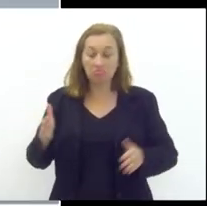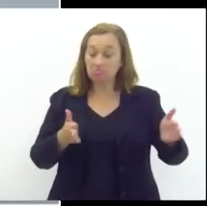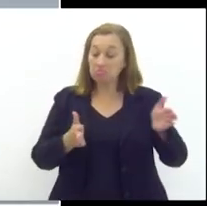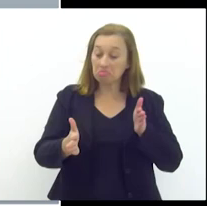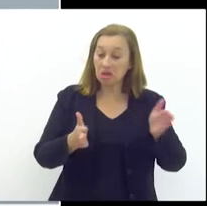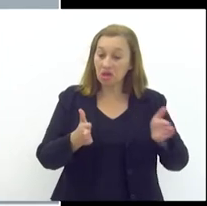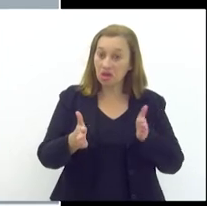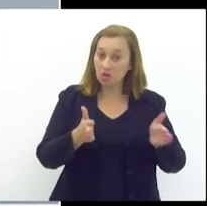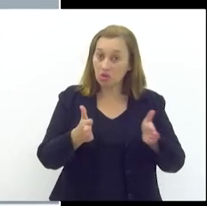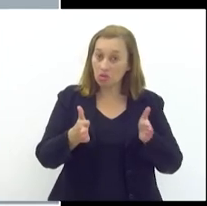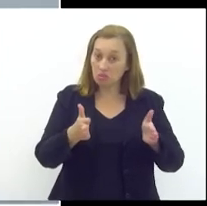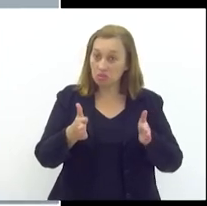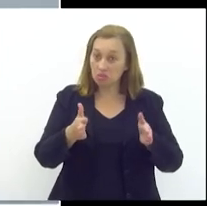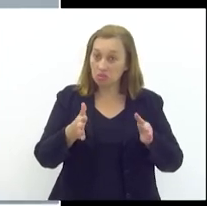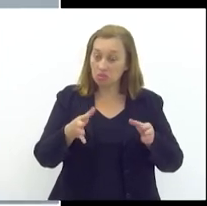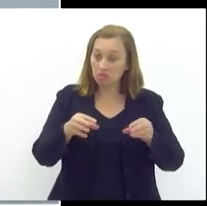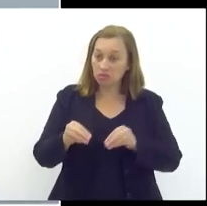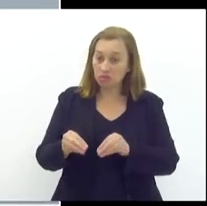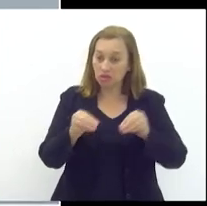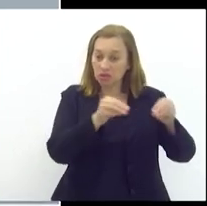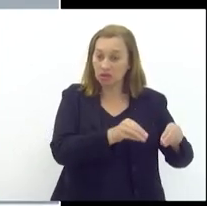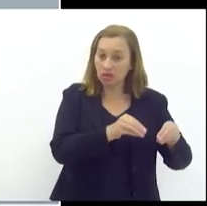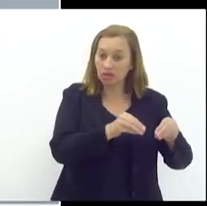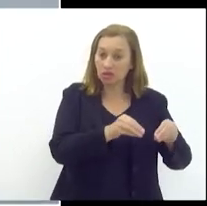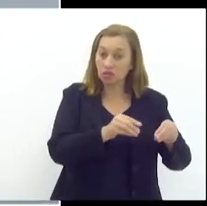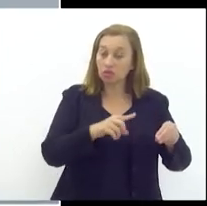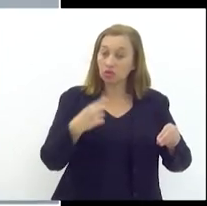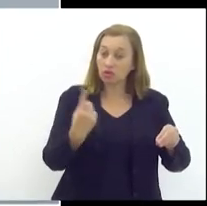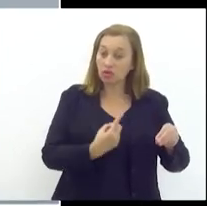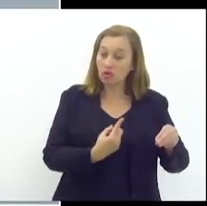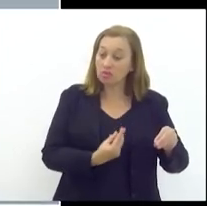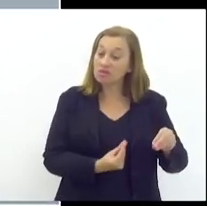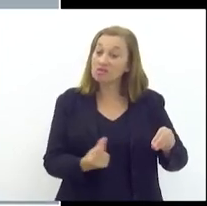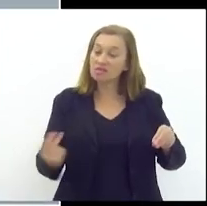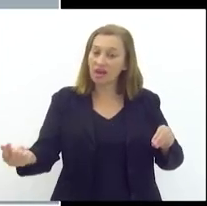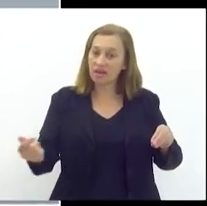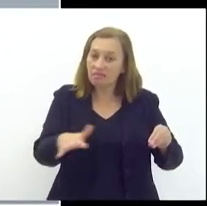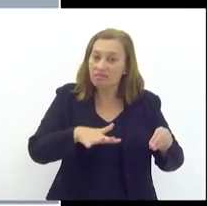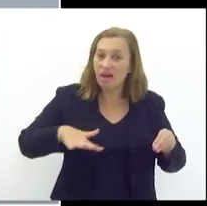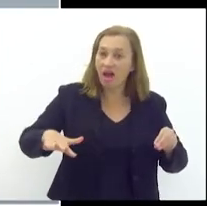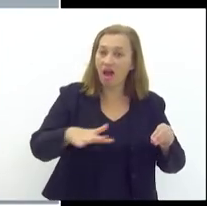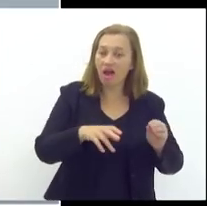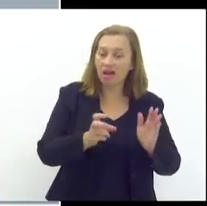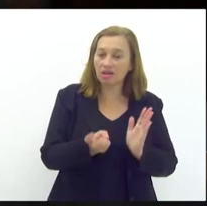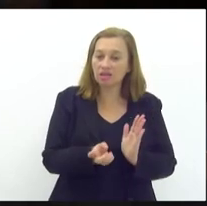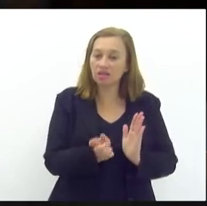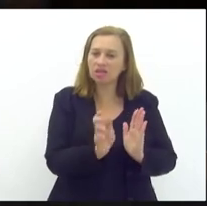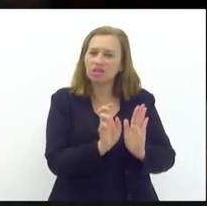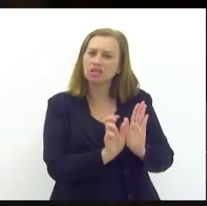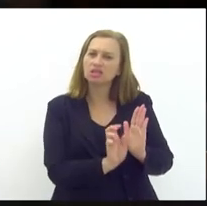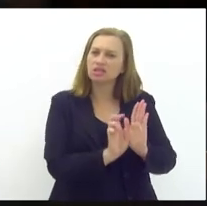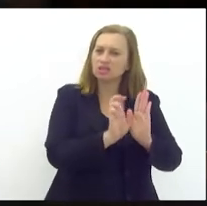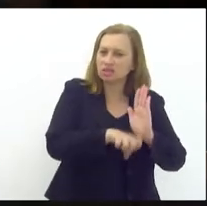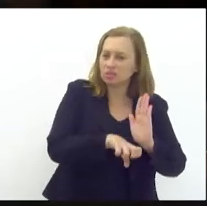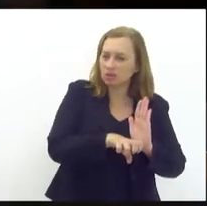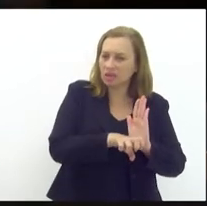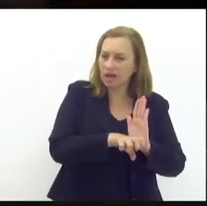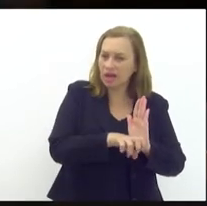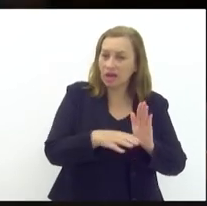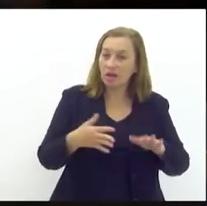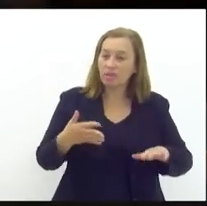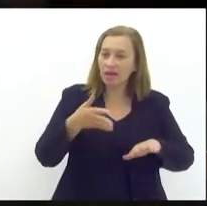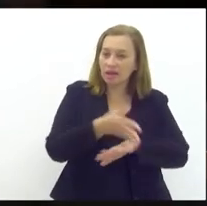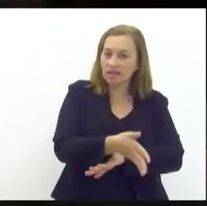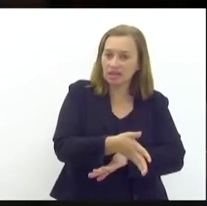nós vamos sair do manicômio tributário para viver o inferno tributário nós vamos